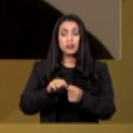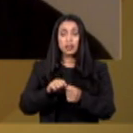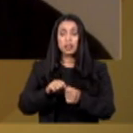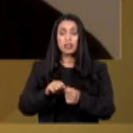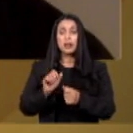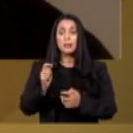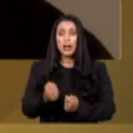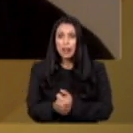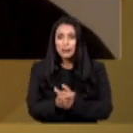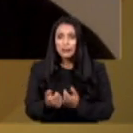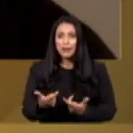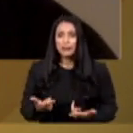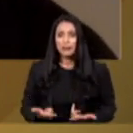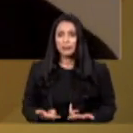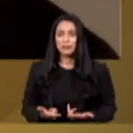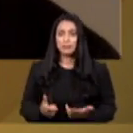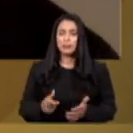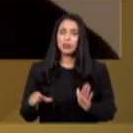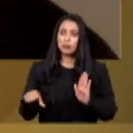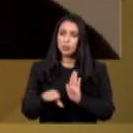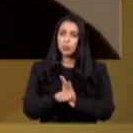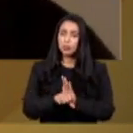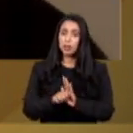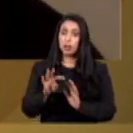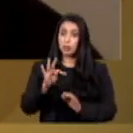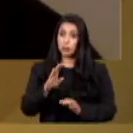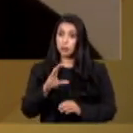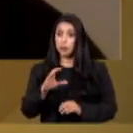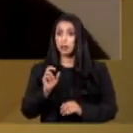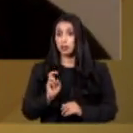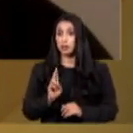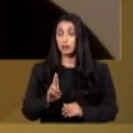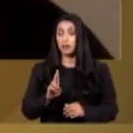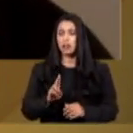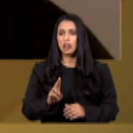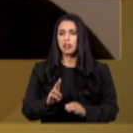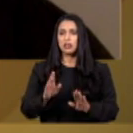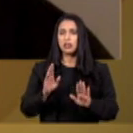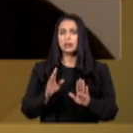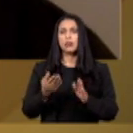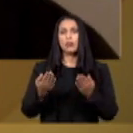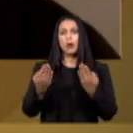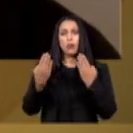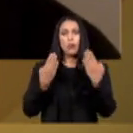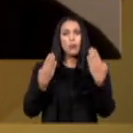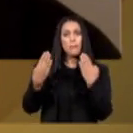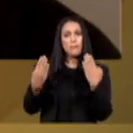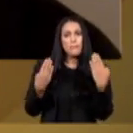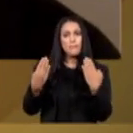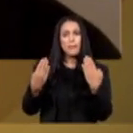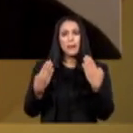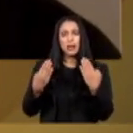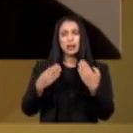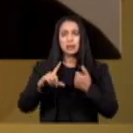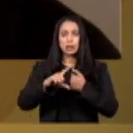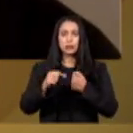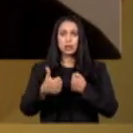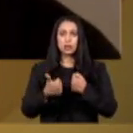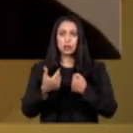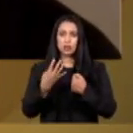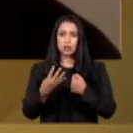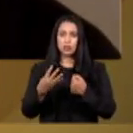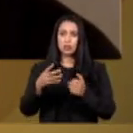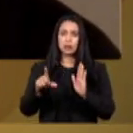fraudulento tô saindo analogia pessoalmente em relação ao time 14